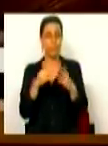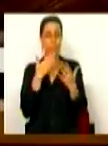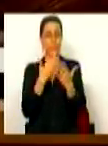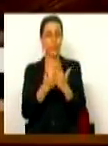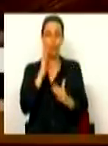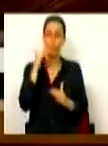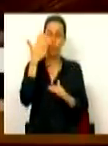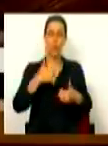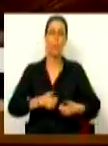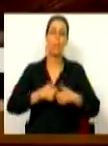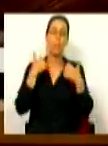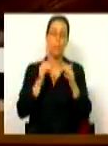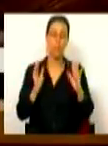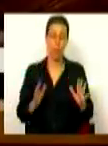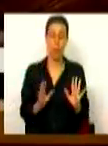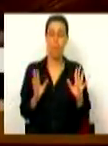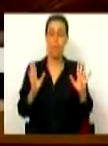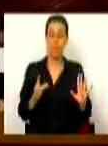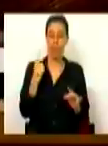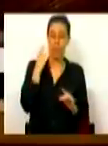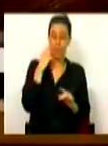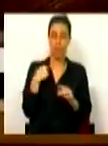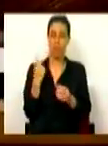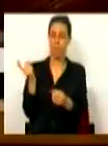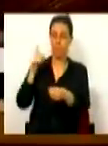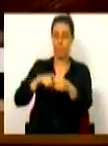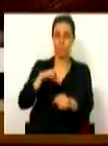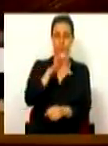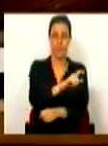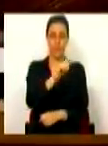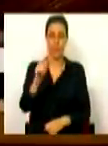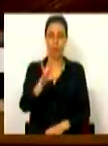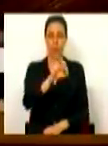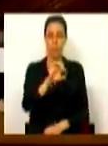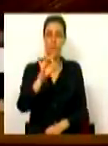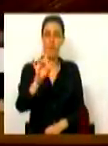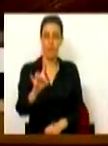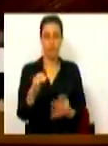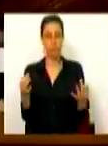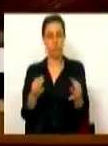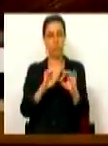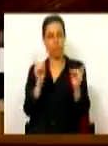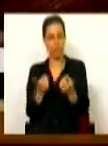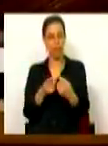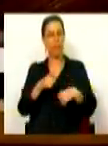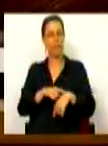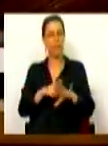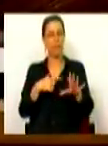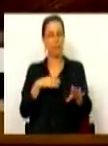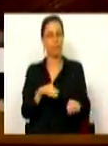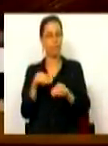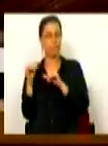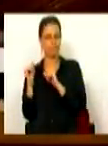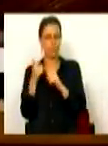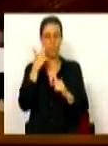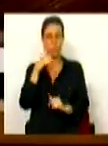de um futuro melhor. Mas após a nossa entrada para a CIE em 86, houve um breve período em que nos afastámos